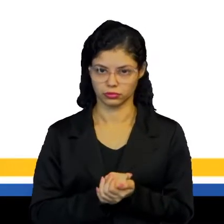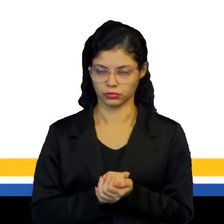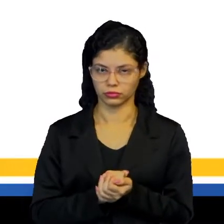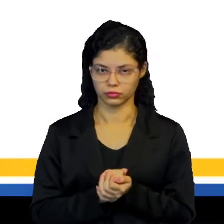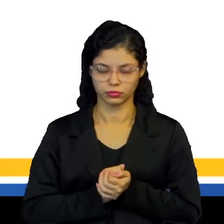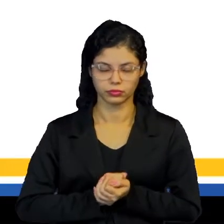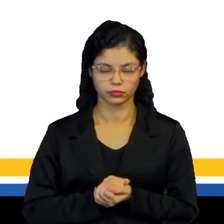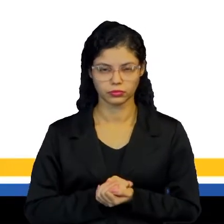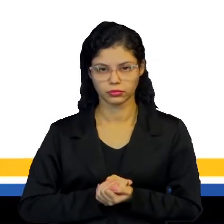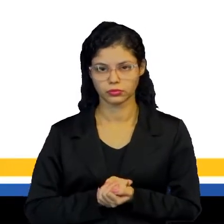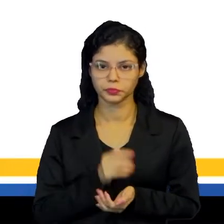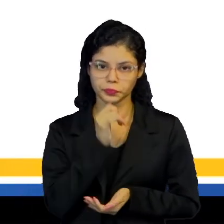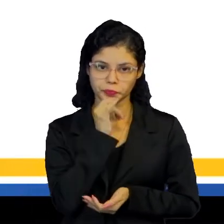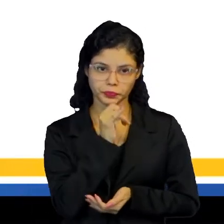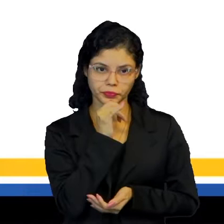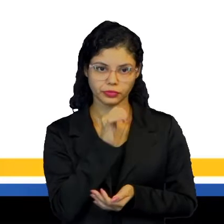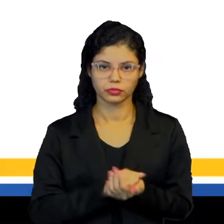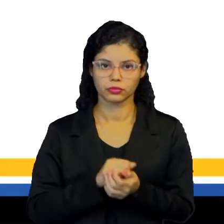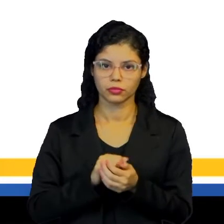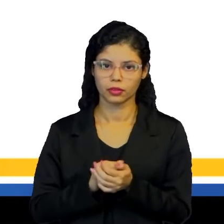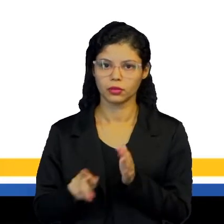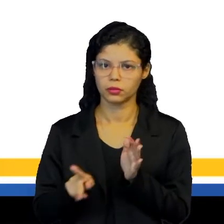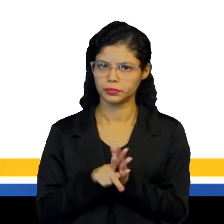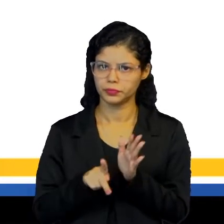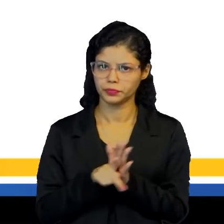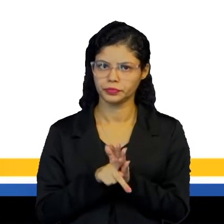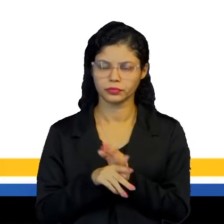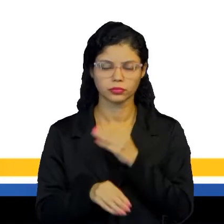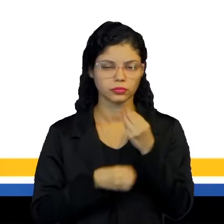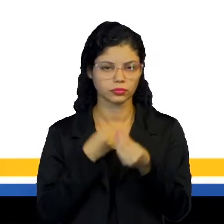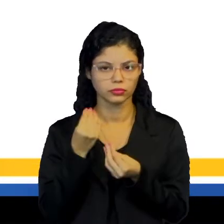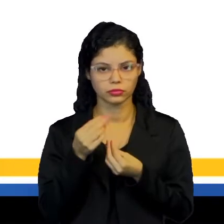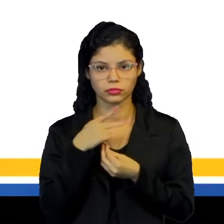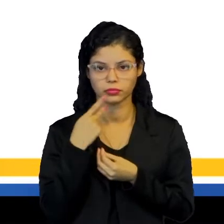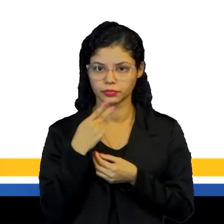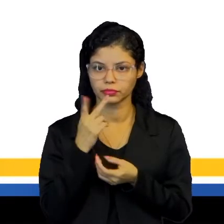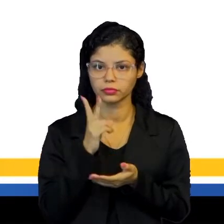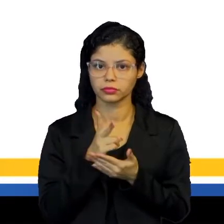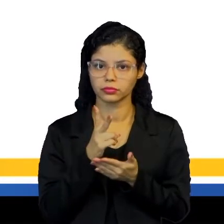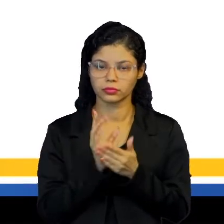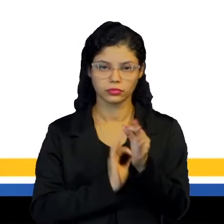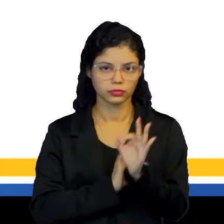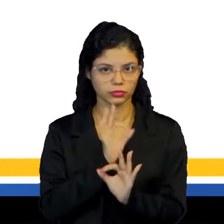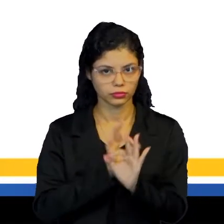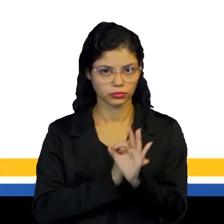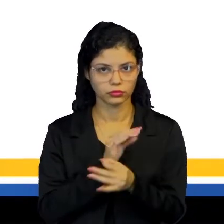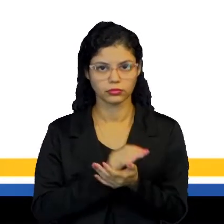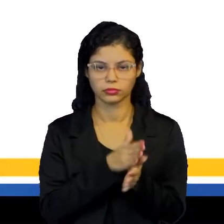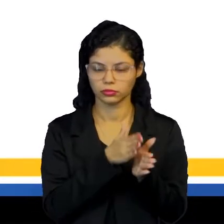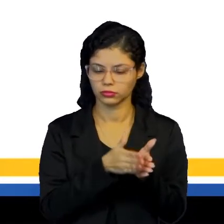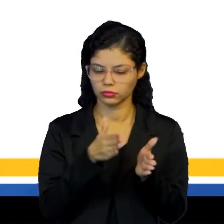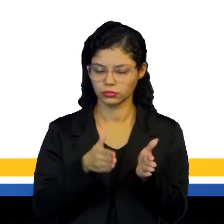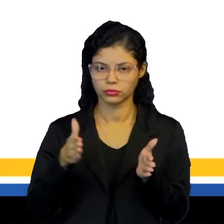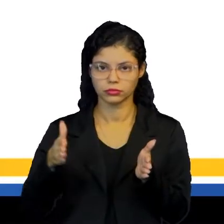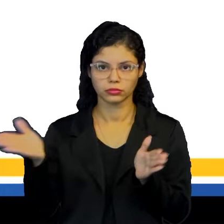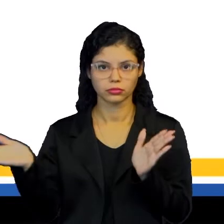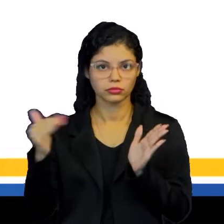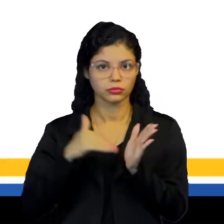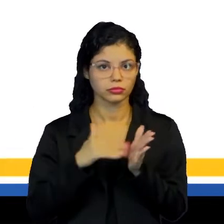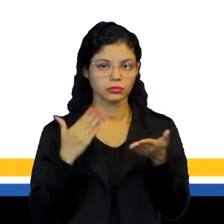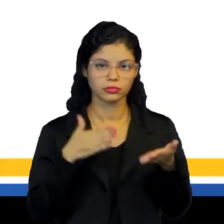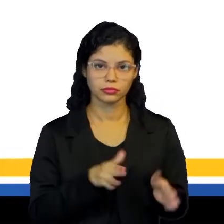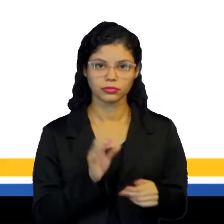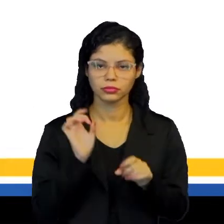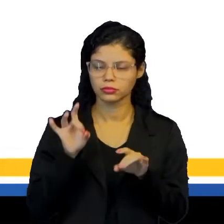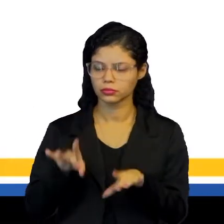aí. O exemplo é clássico, como a gente diz. Sempre a organização passo a passo, até você chegar